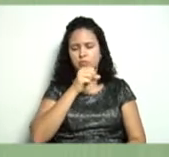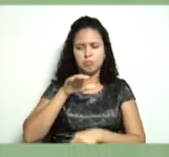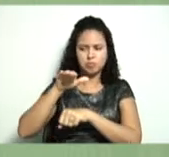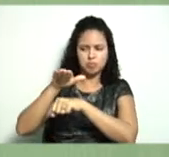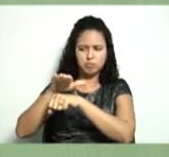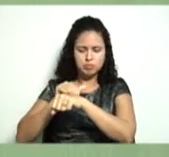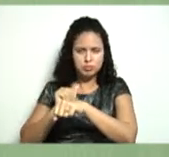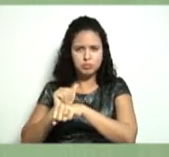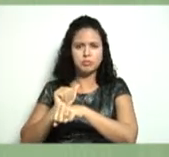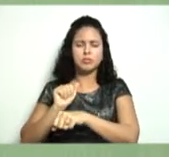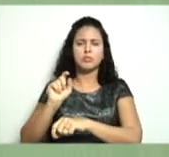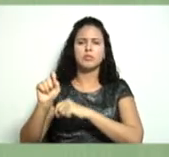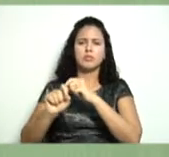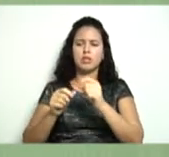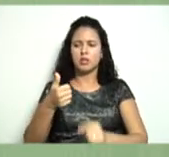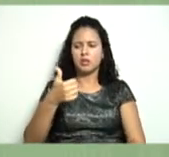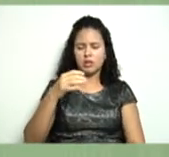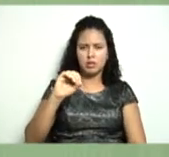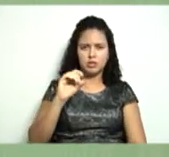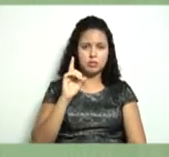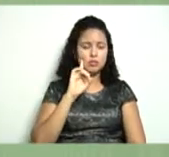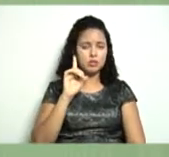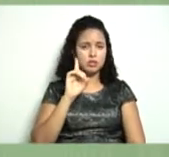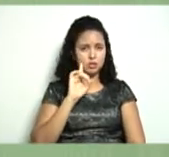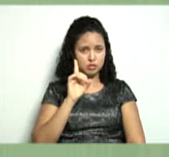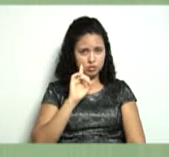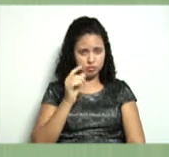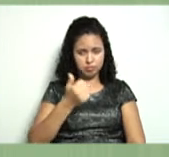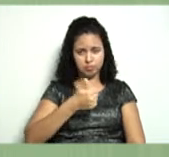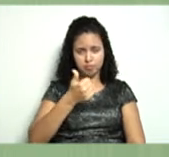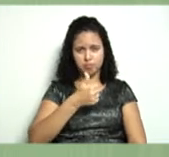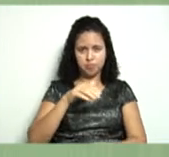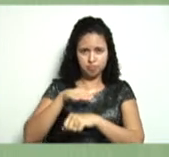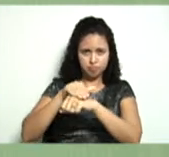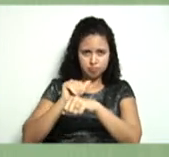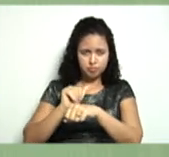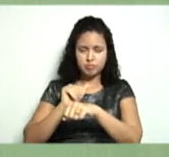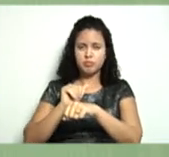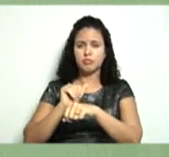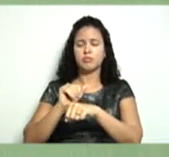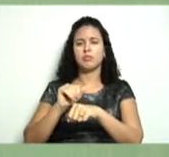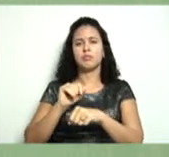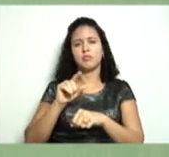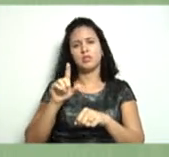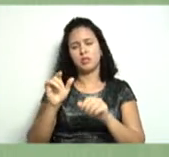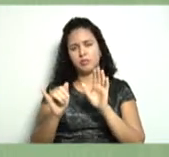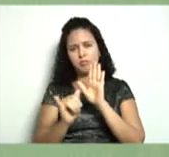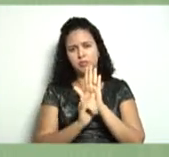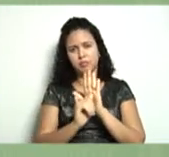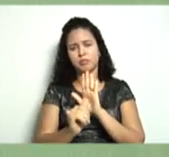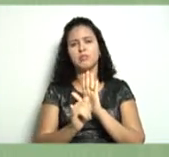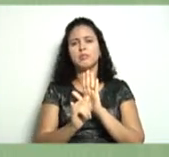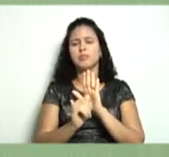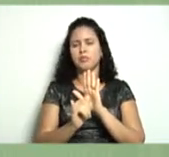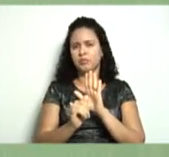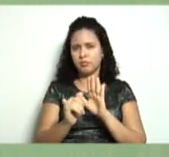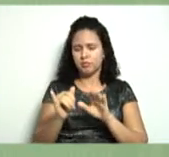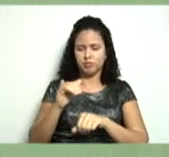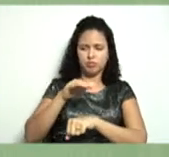que se dar com o mínimo de 10 dias em primeira convocação, mediante um edital de